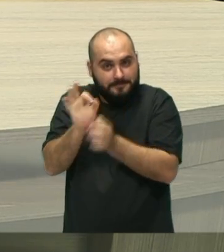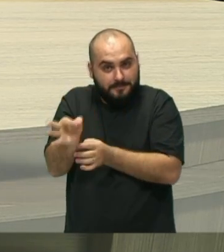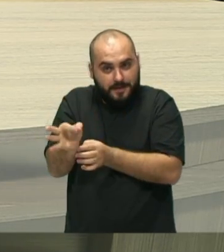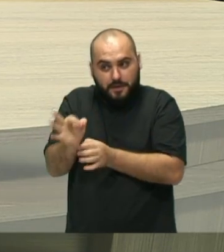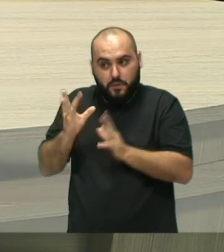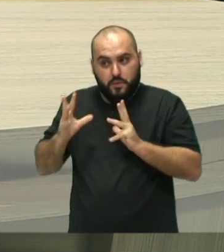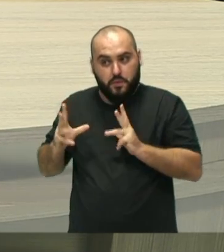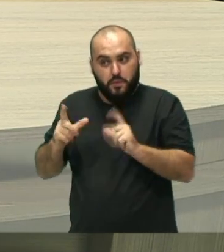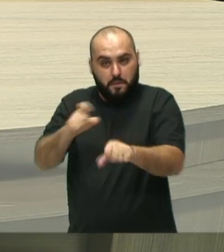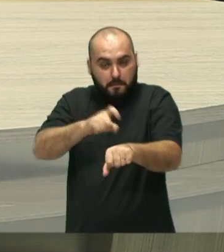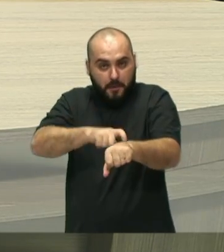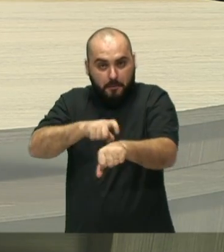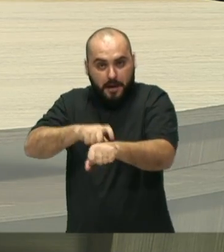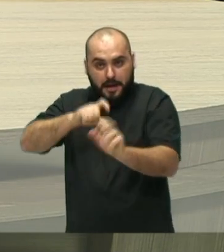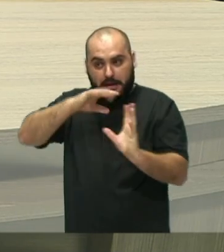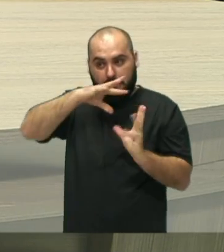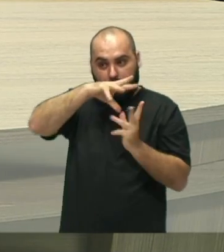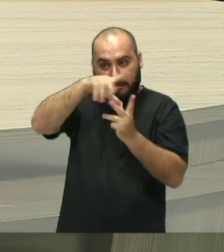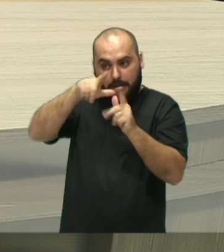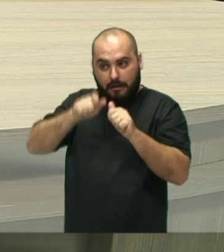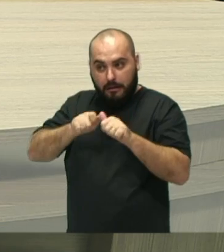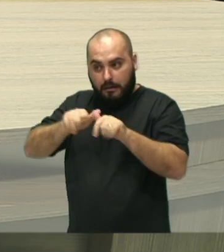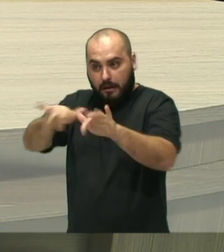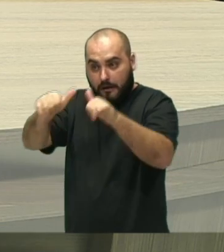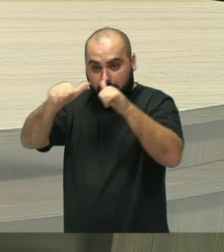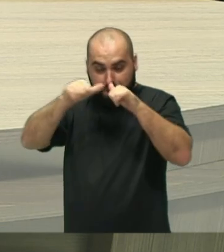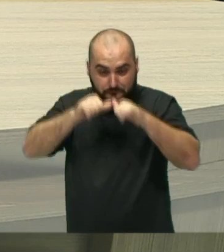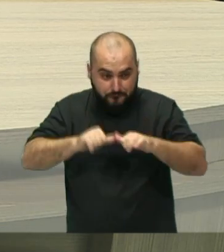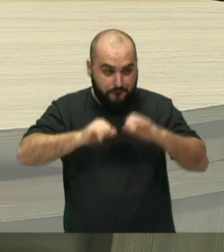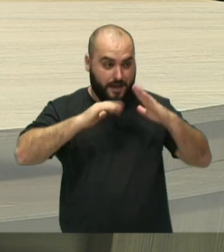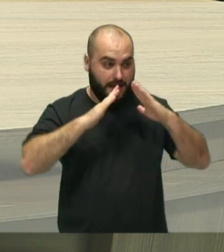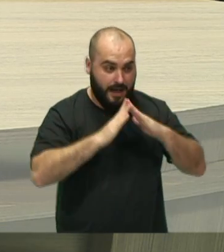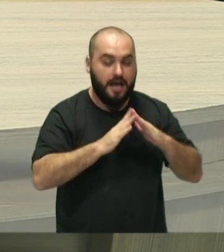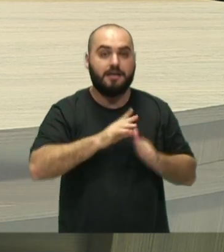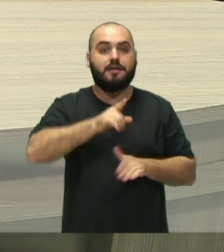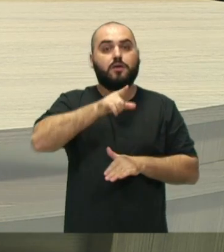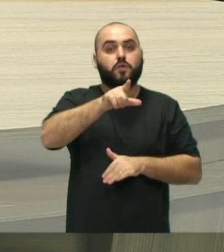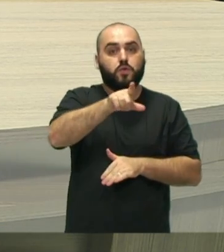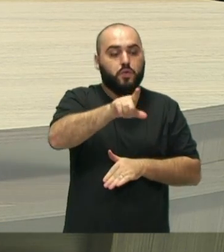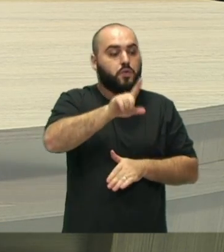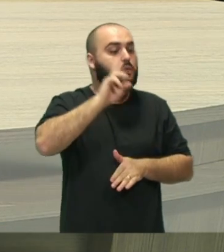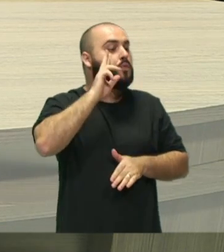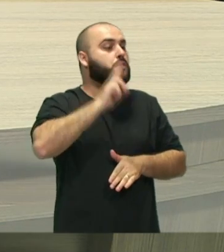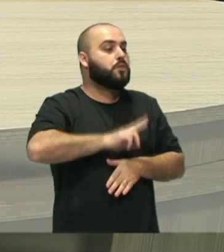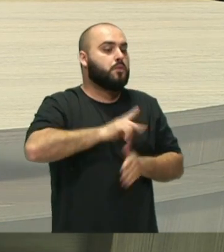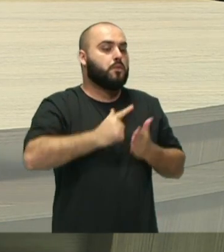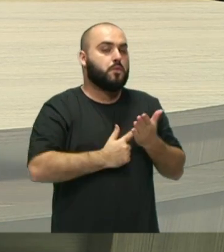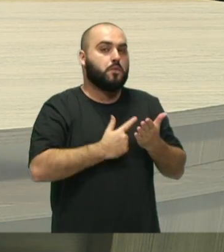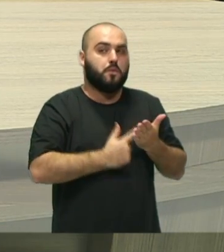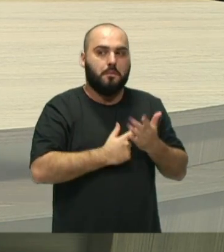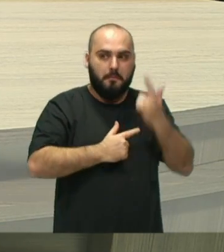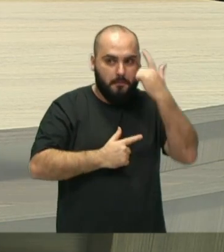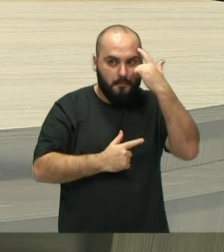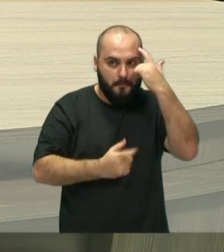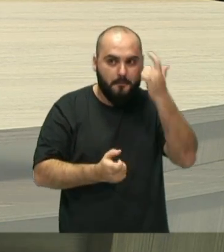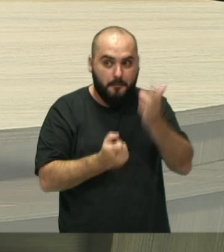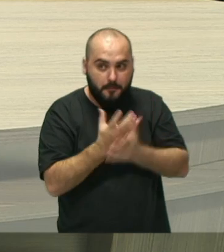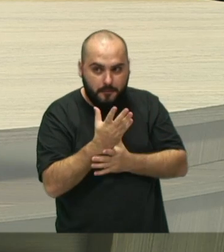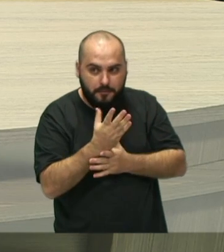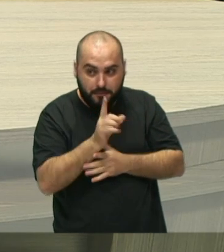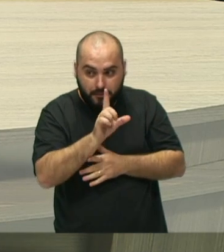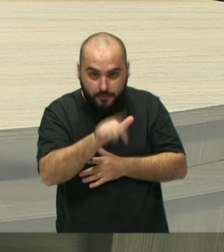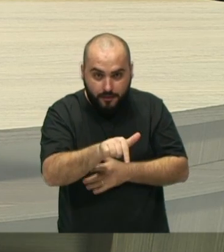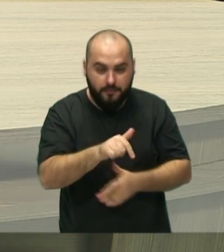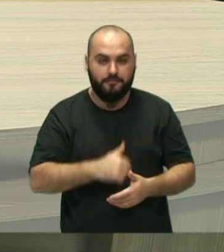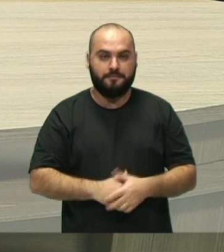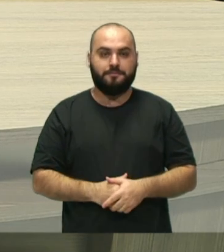processo todo de pandemia, mas para você olhar também para dentro e poder escrever sobre isso? Sim,